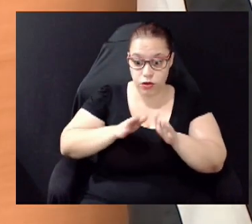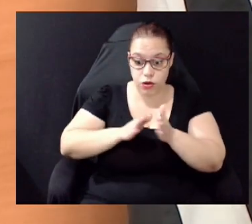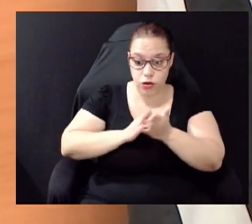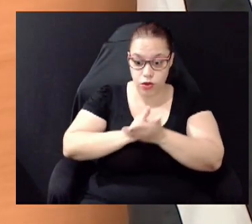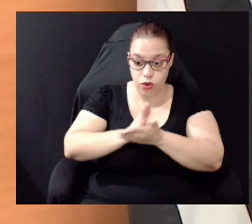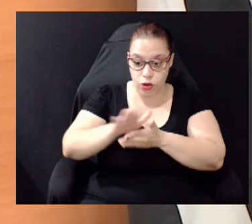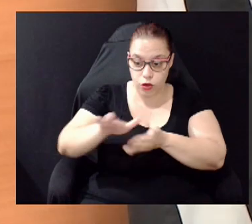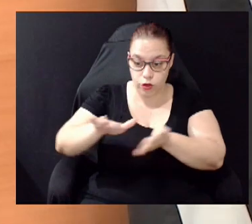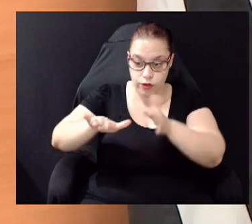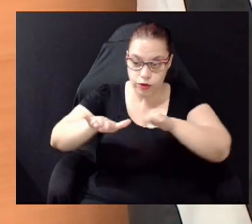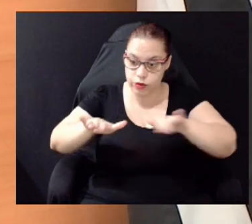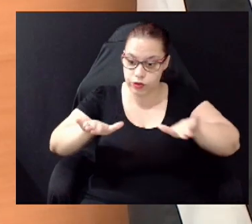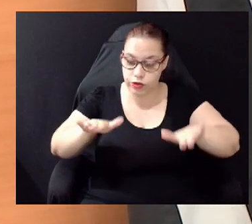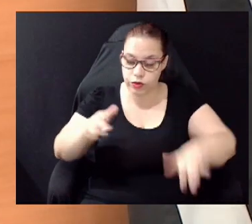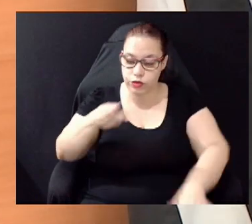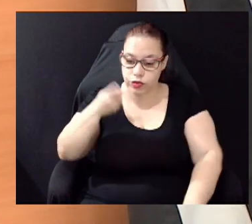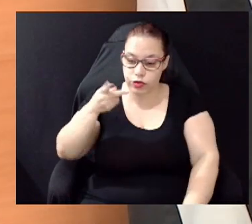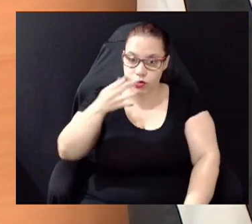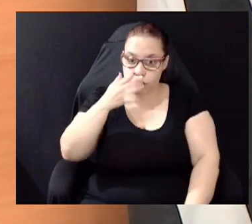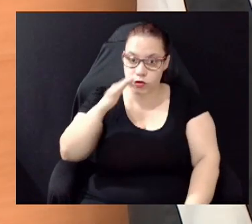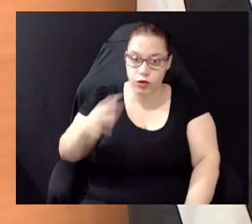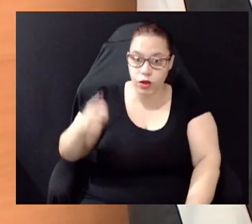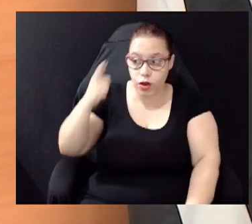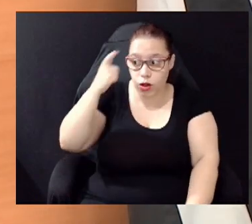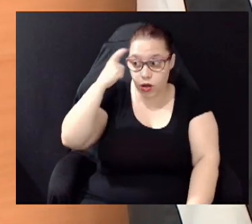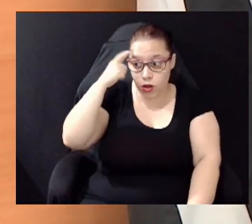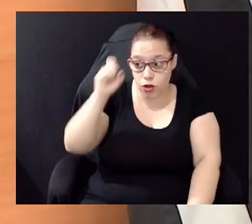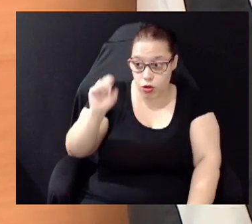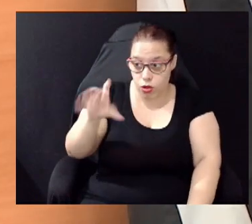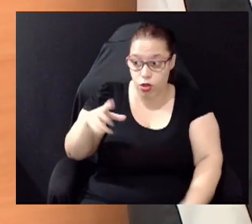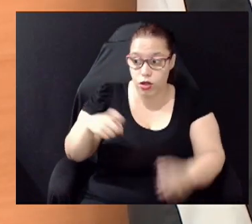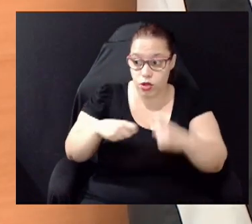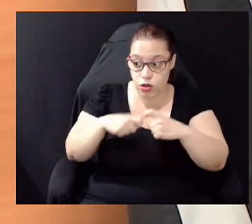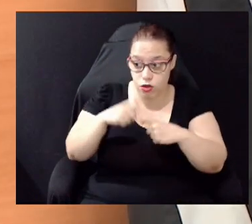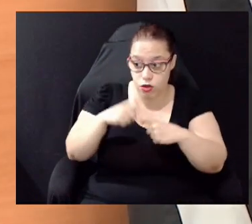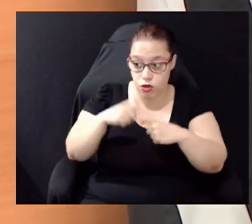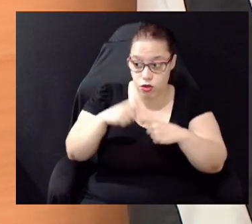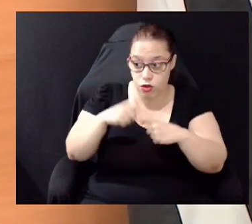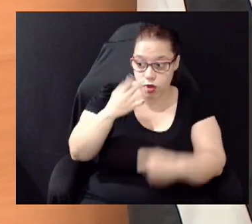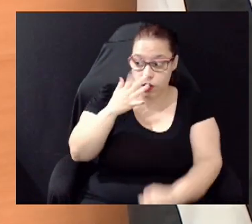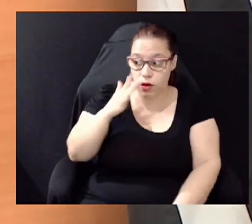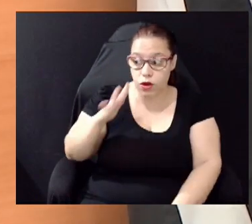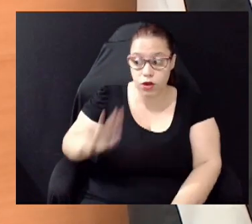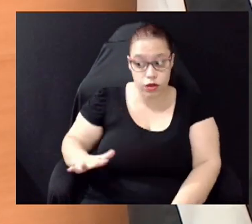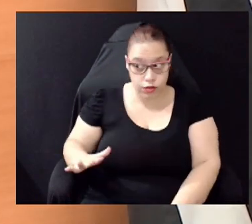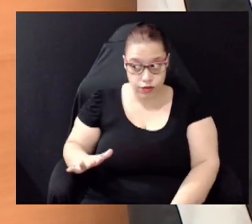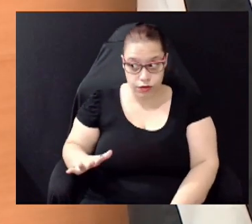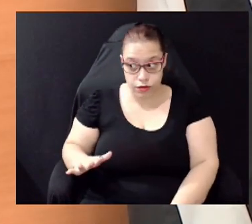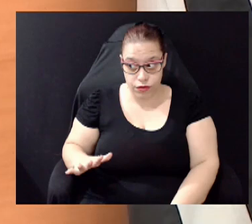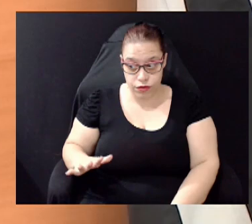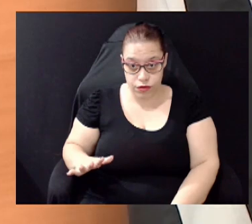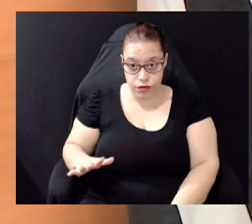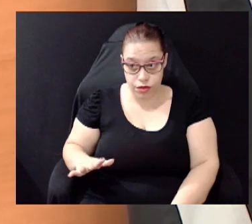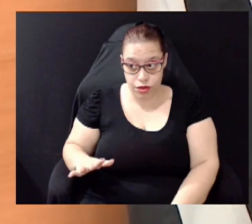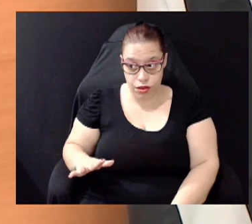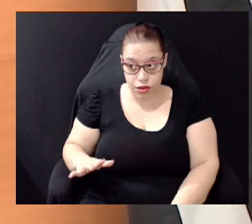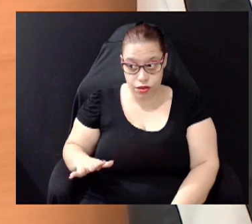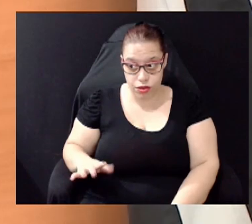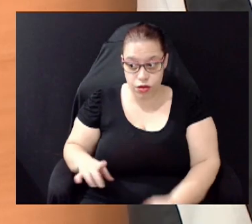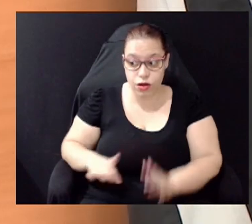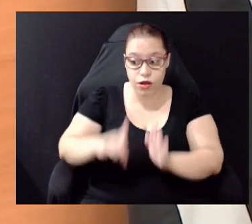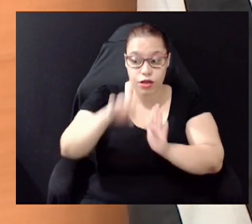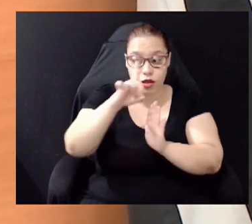de crianças, a gente não pode nem pensar só na sexualidade, tem que pensar que elas são crianças, elas estão sendo violadas, os direitos delas de